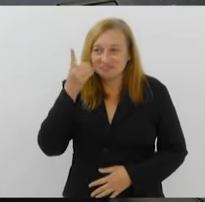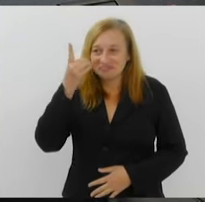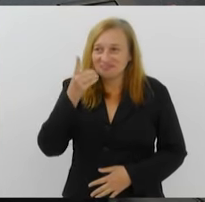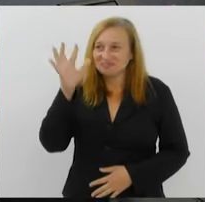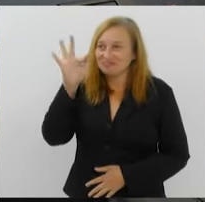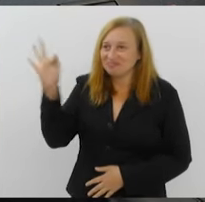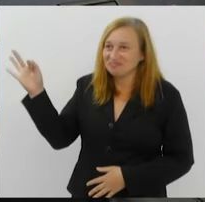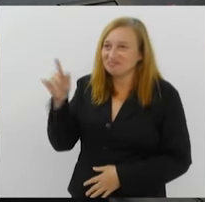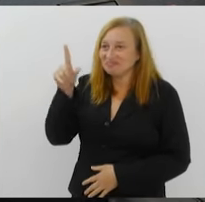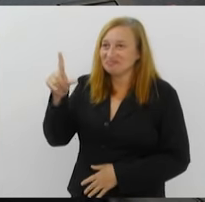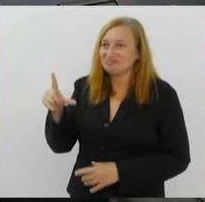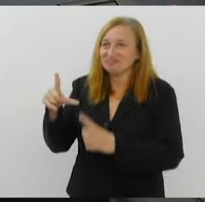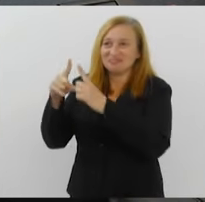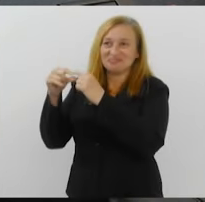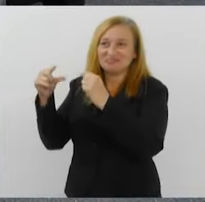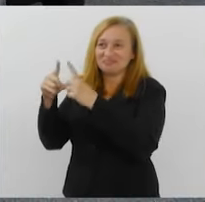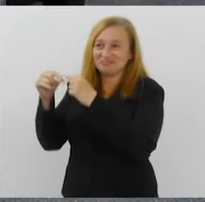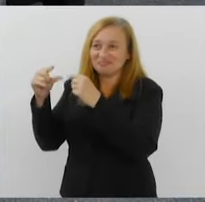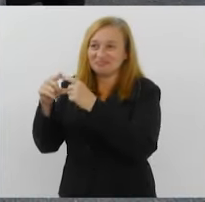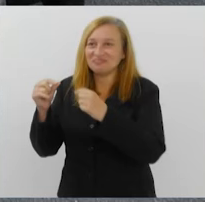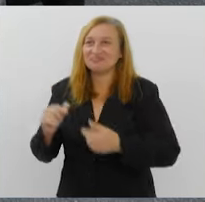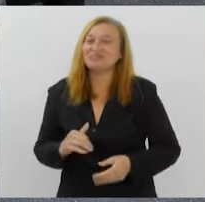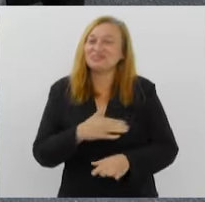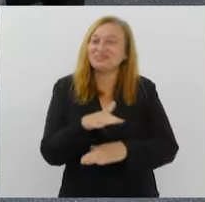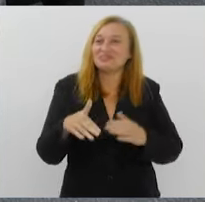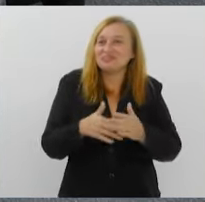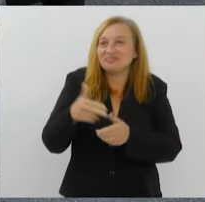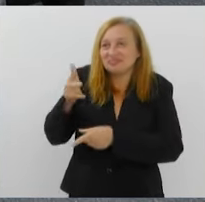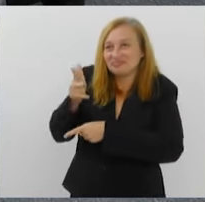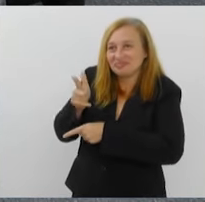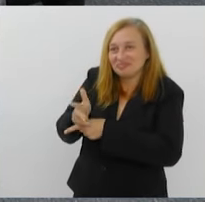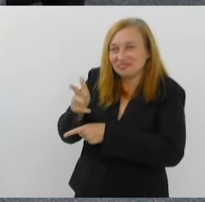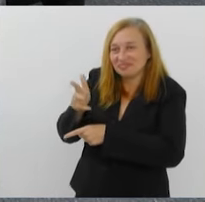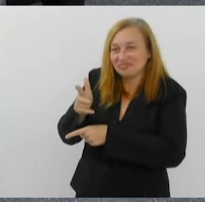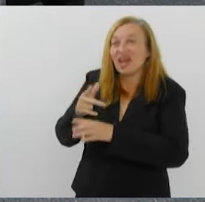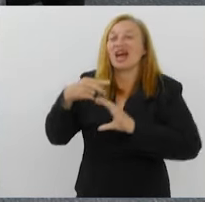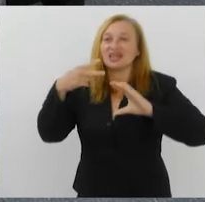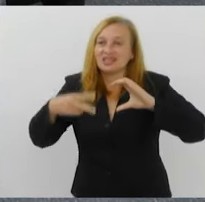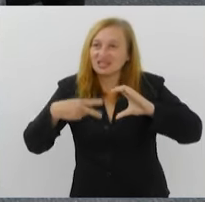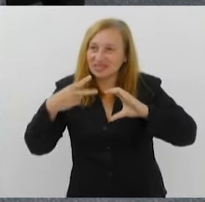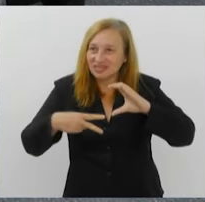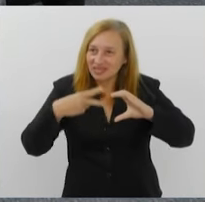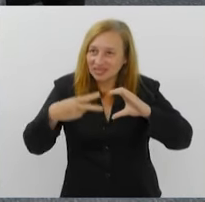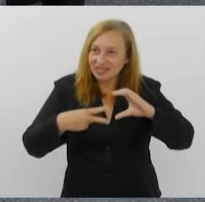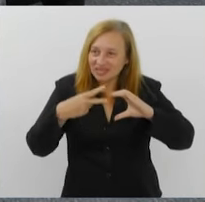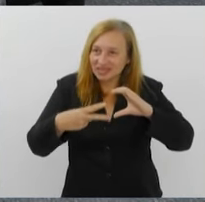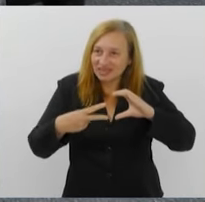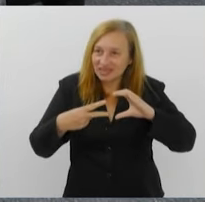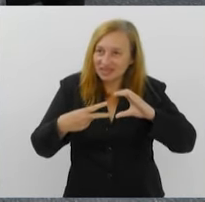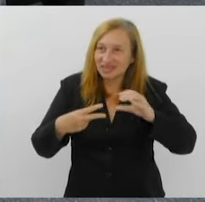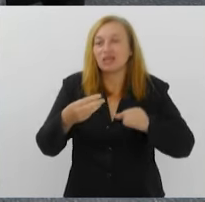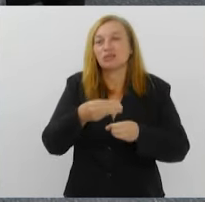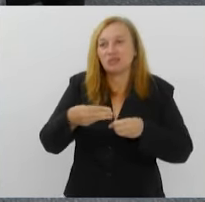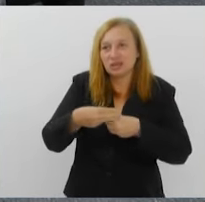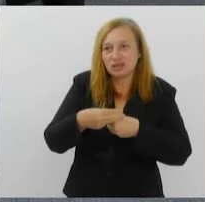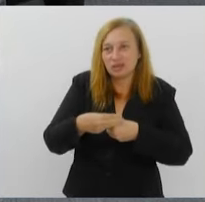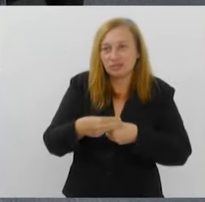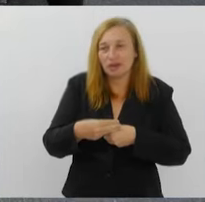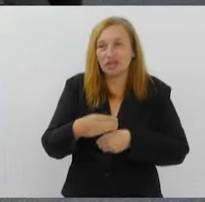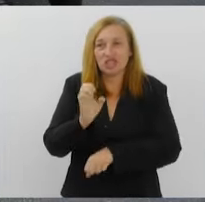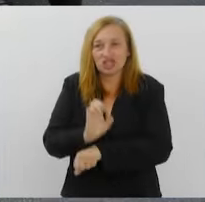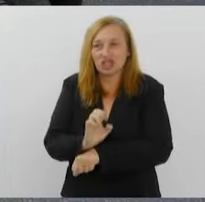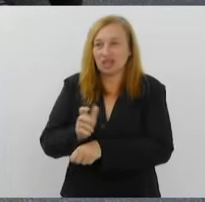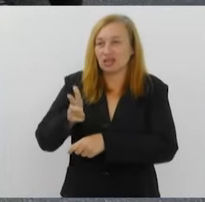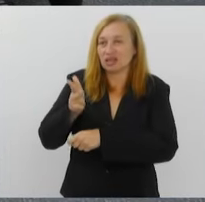lá em Brasília que todas as câmaras municipais, todos os estados, parlamentares também